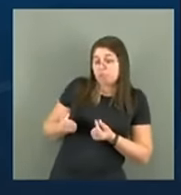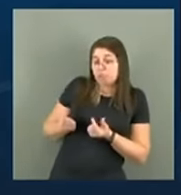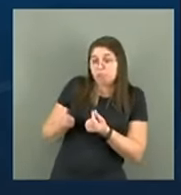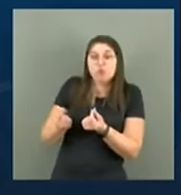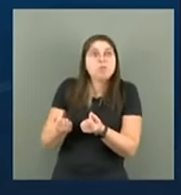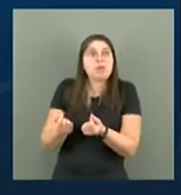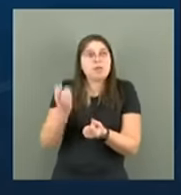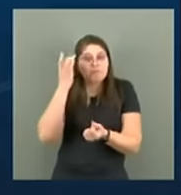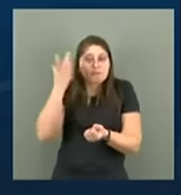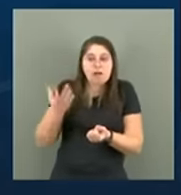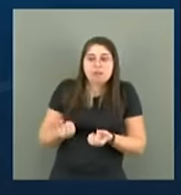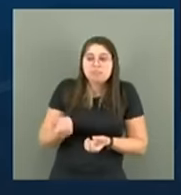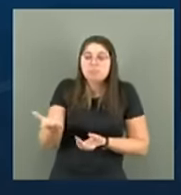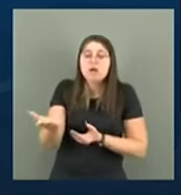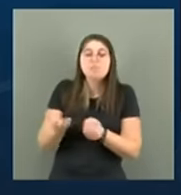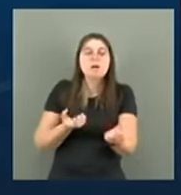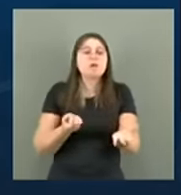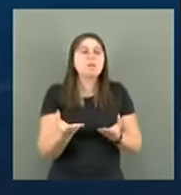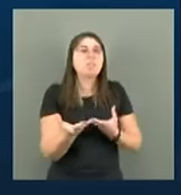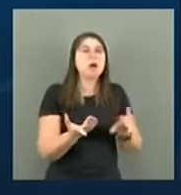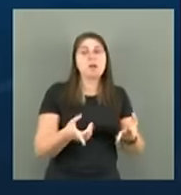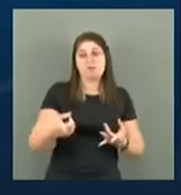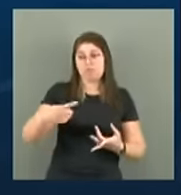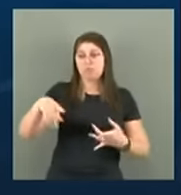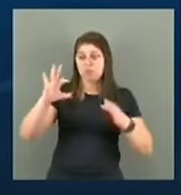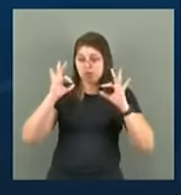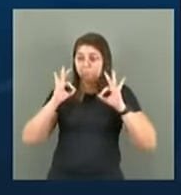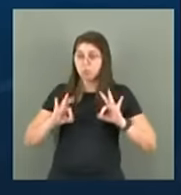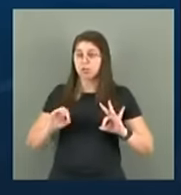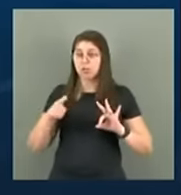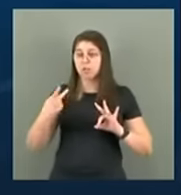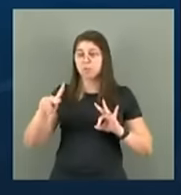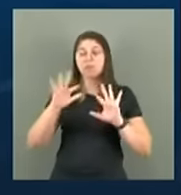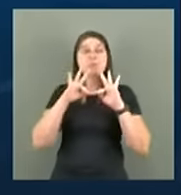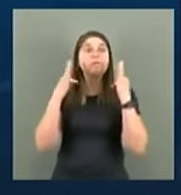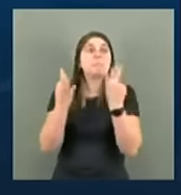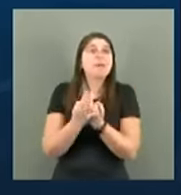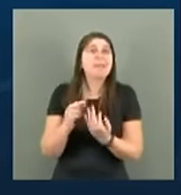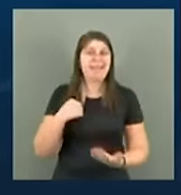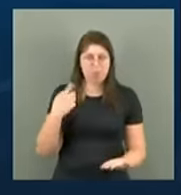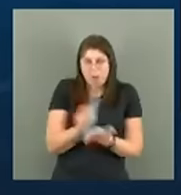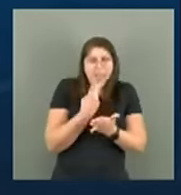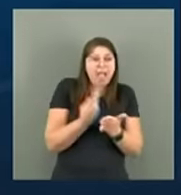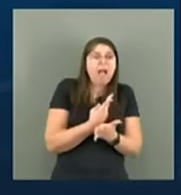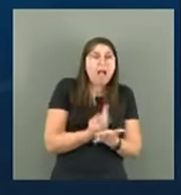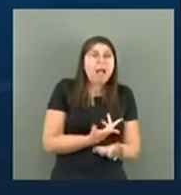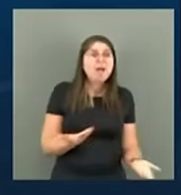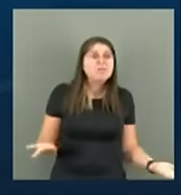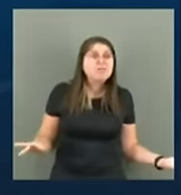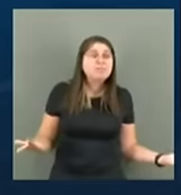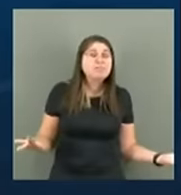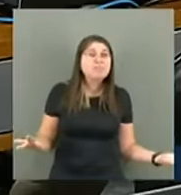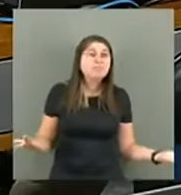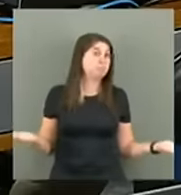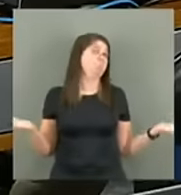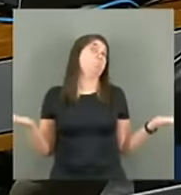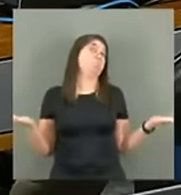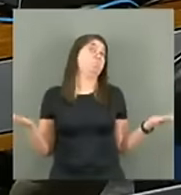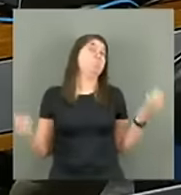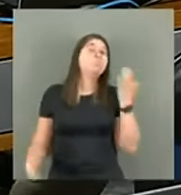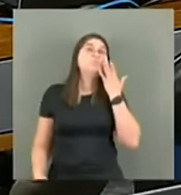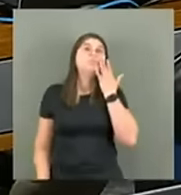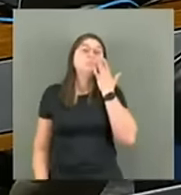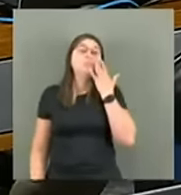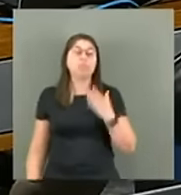mais fácil e dando uma dignidade para o cara dar o de comida da família dele. Será que eu sou tão errado assim? Sei lá, eu acho que não. Posso seguir,